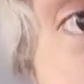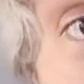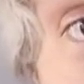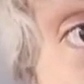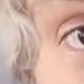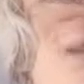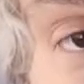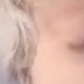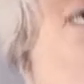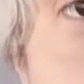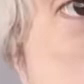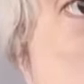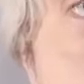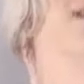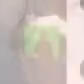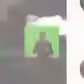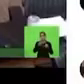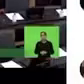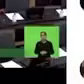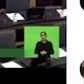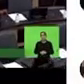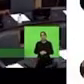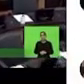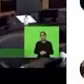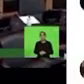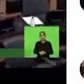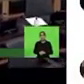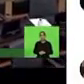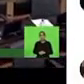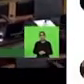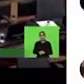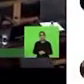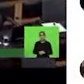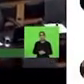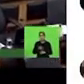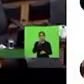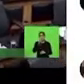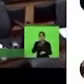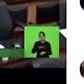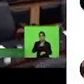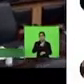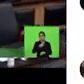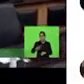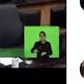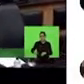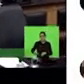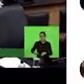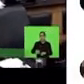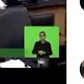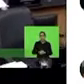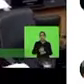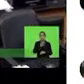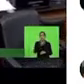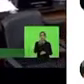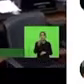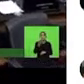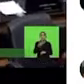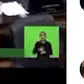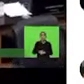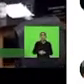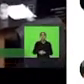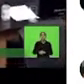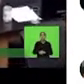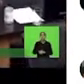deputado Felipe Estevam. Felipe Estevam fez uma publicação nas redes sociais dele de um vídeo, de uma fala que ele teve